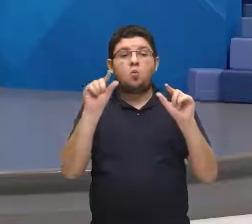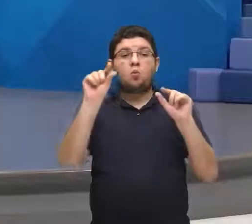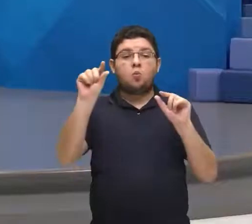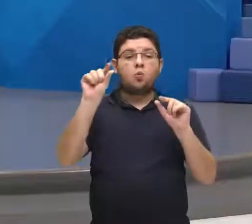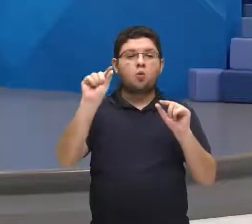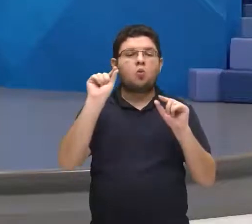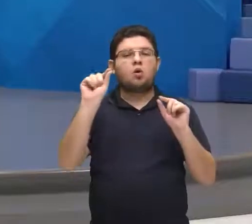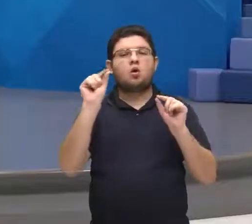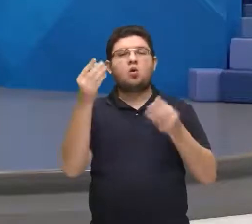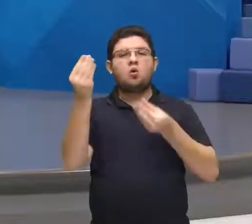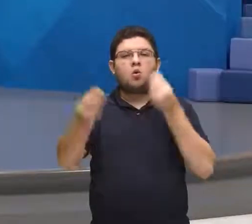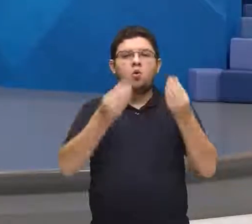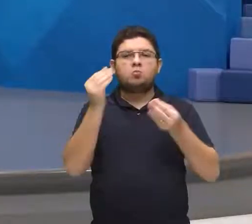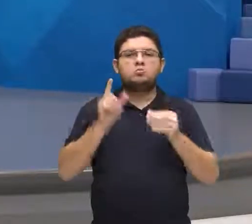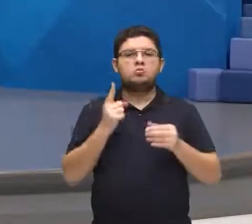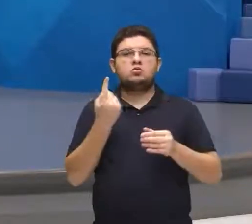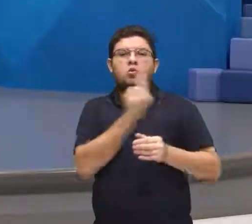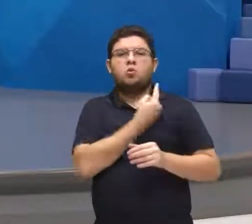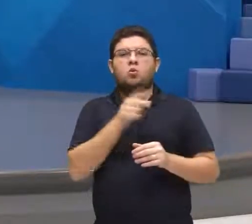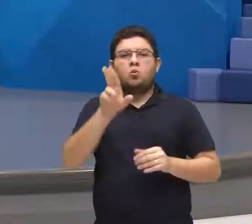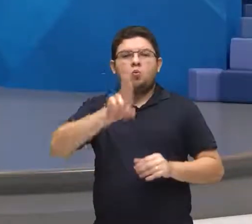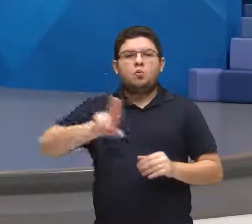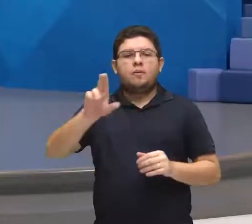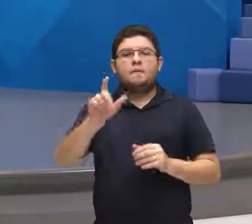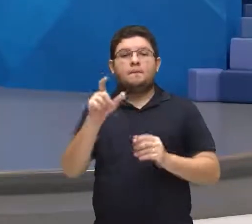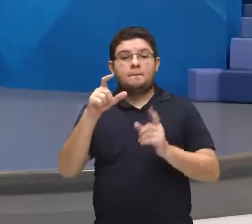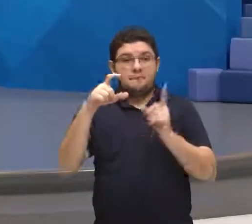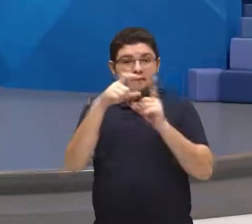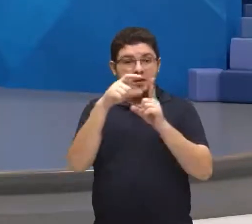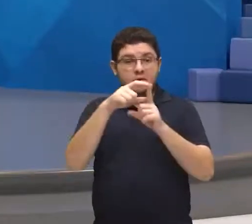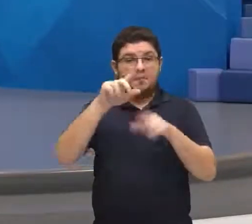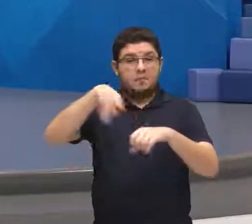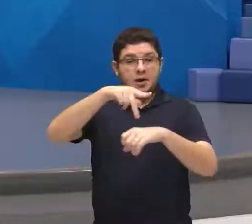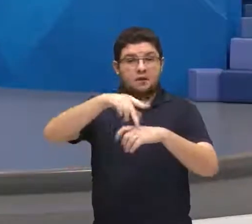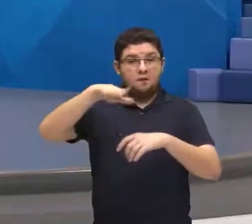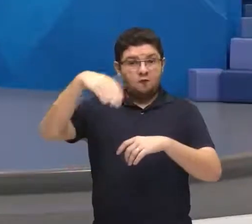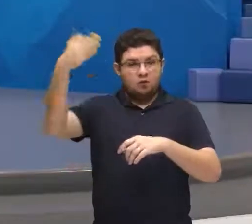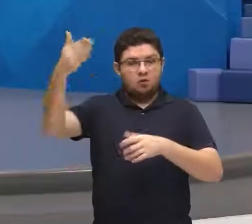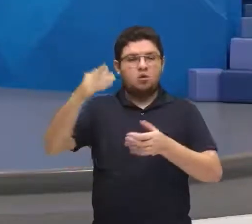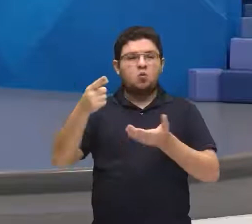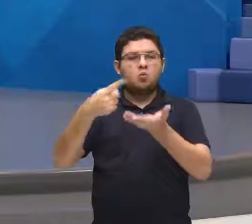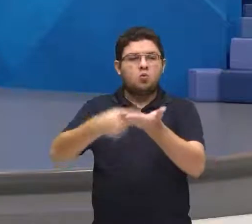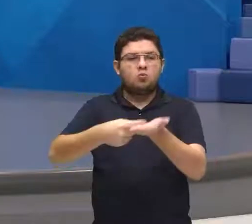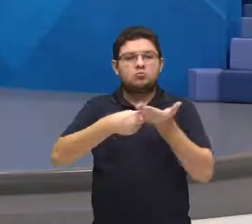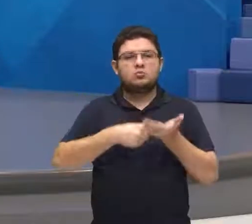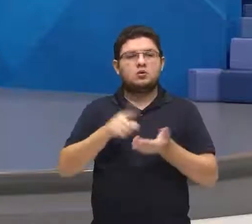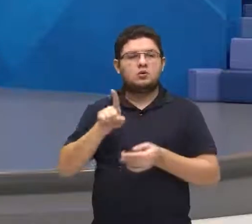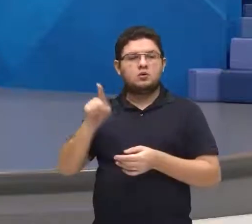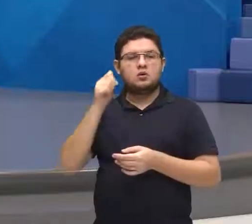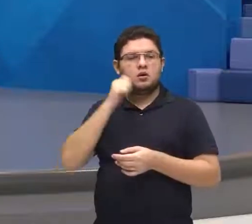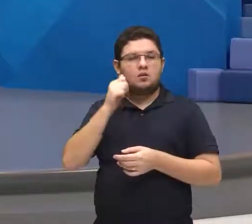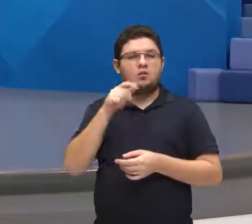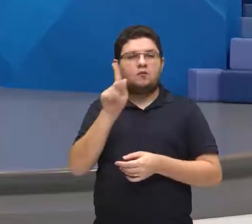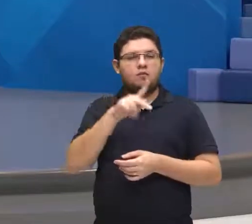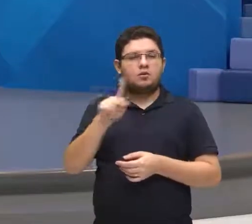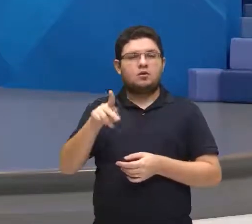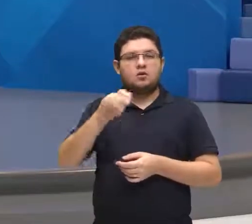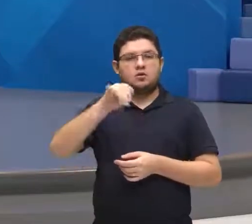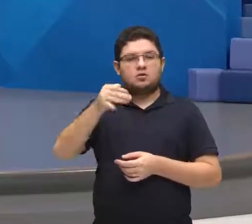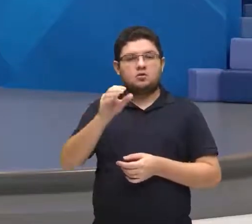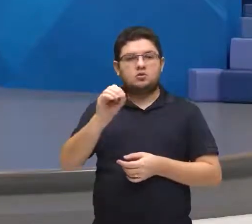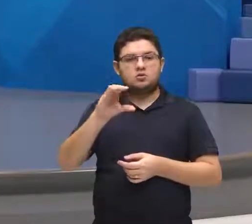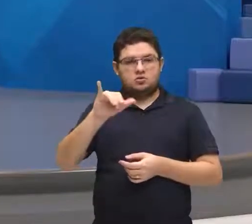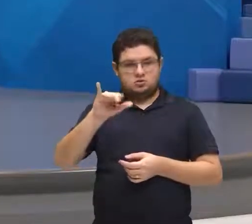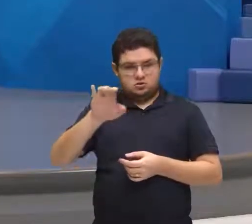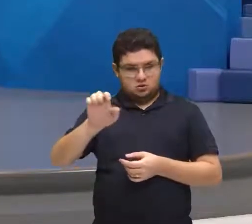acabam entrando no nosso idioma, eu convidei a professora Joyce Martins, que vai explicar um pouquinho para vocês como acontece